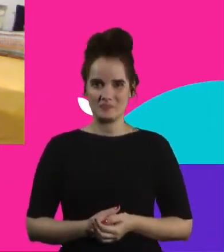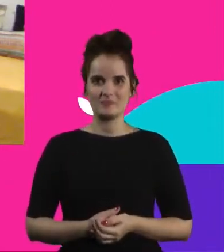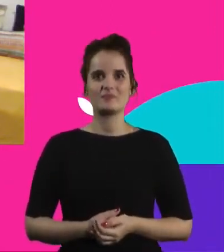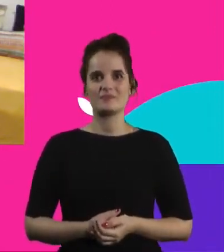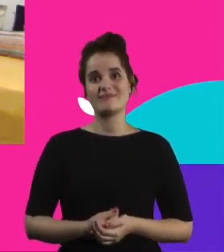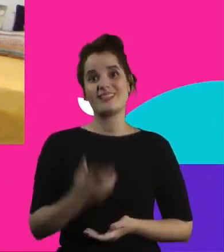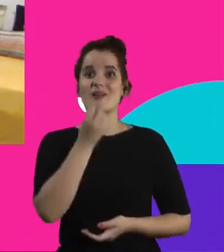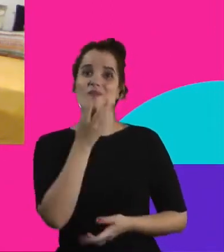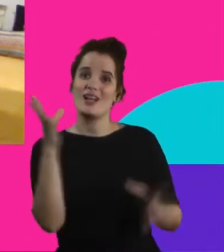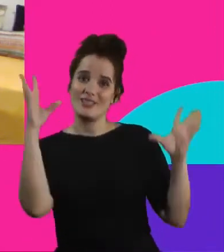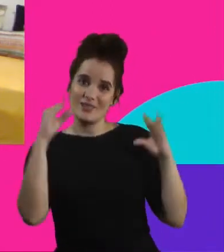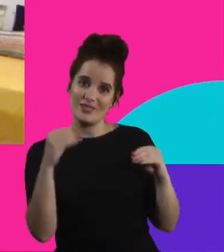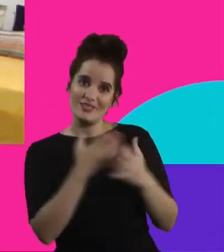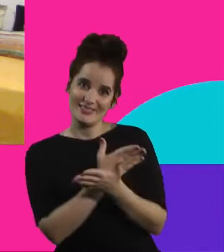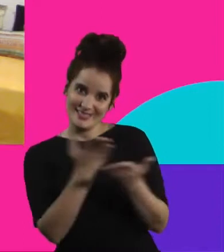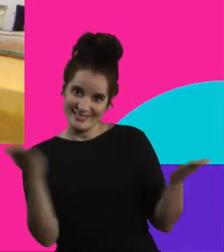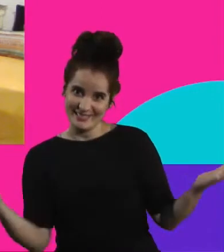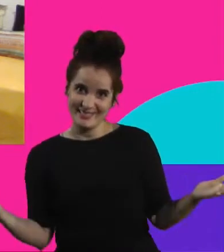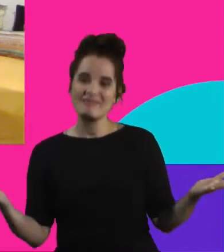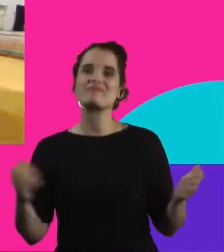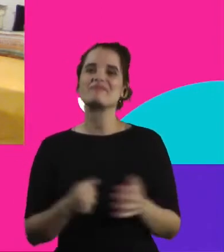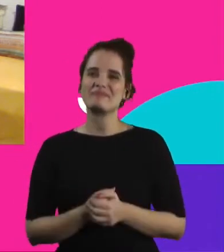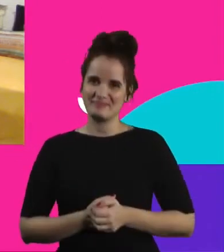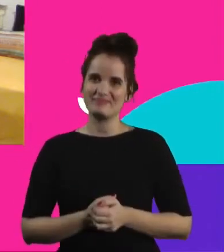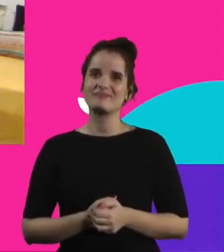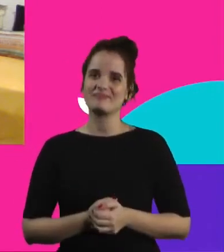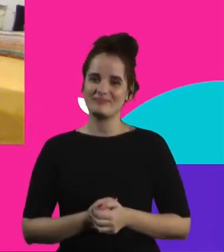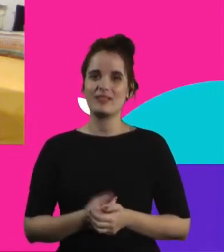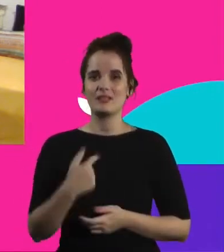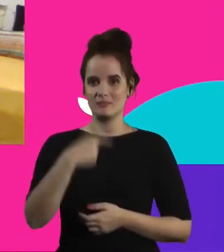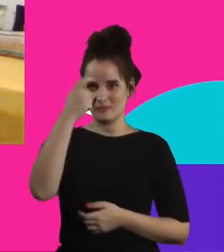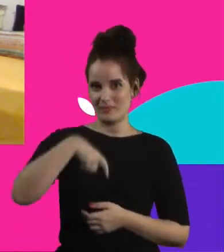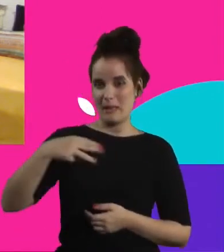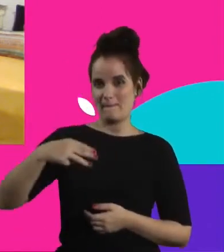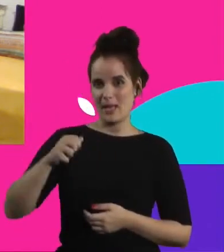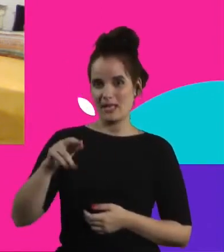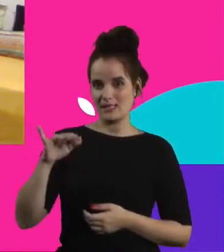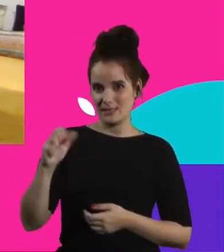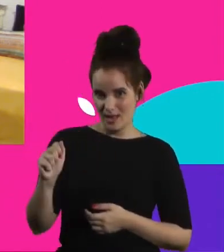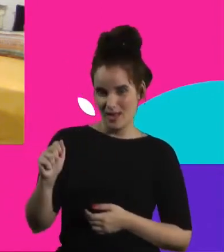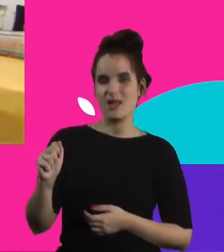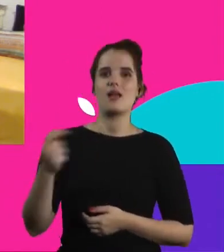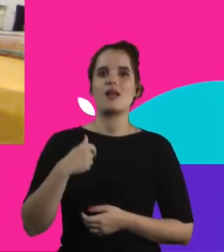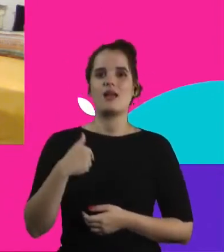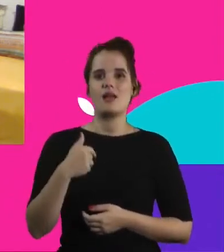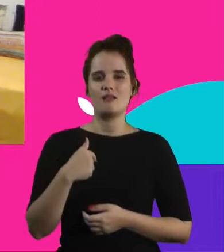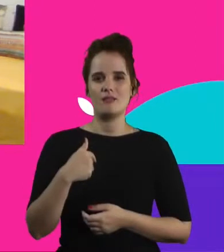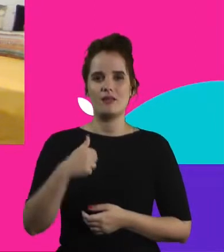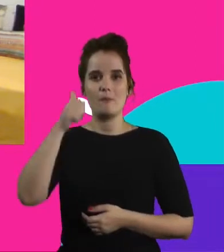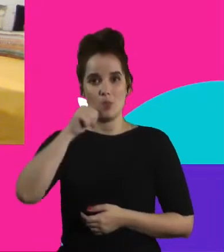Boa noite a todos, todas e todes. Eu sou a Márcia Rocha, eu sou